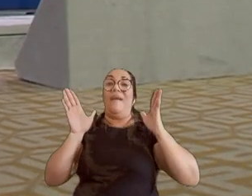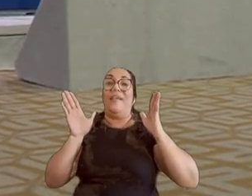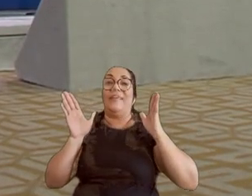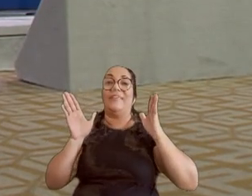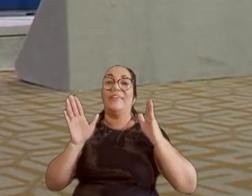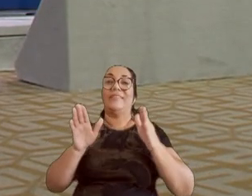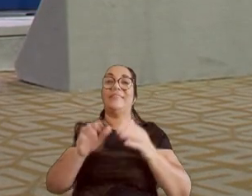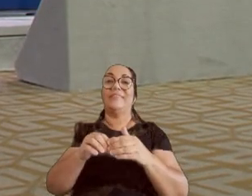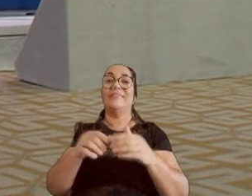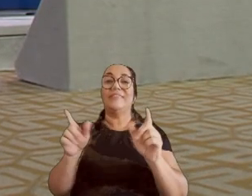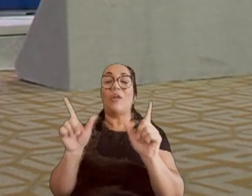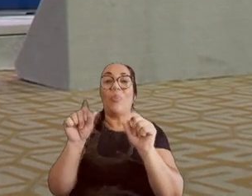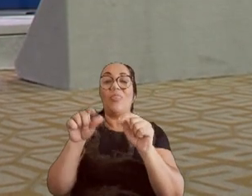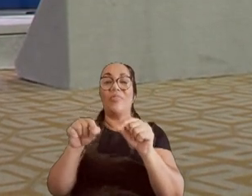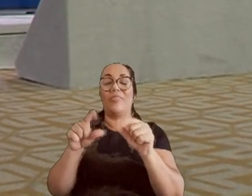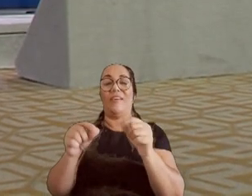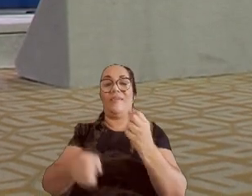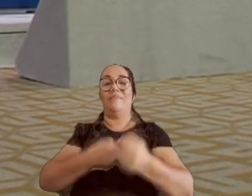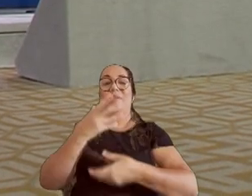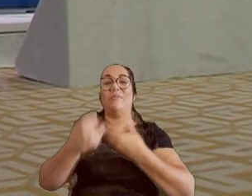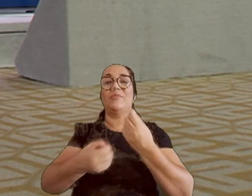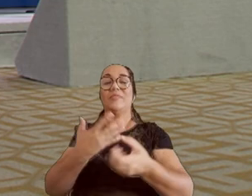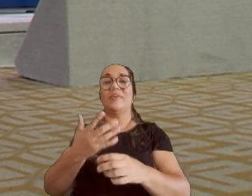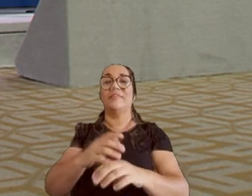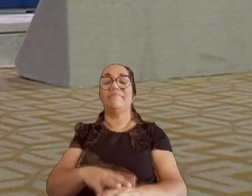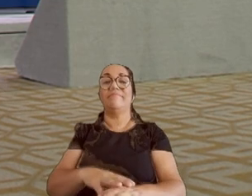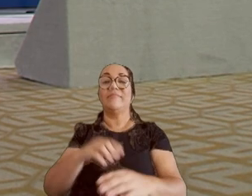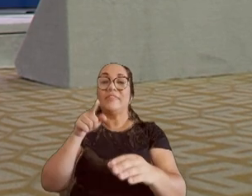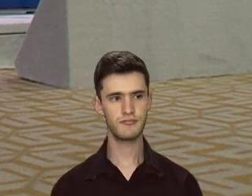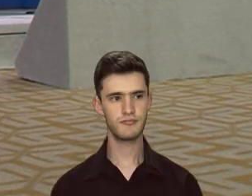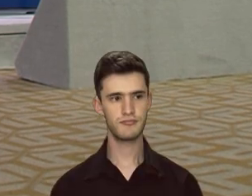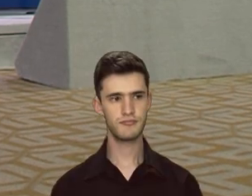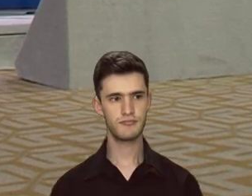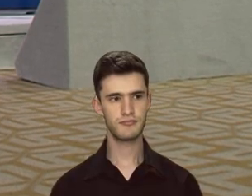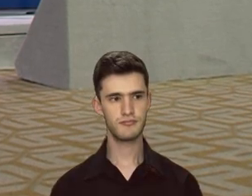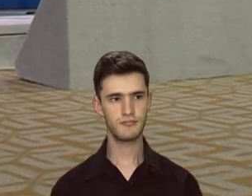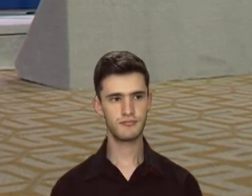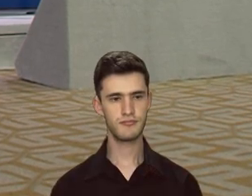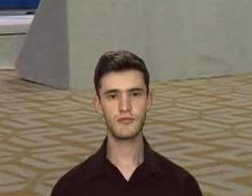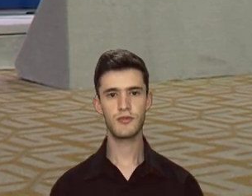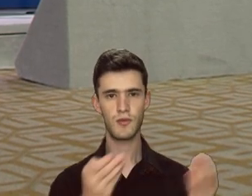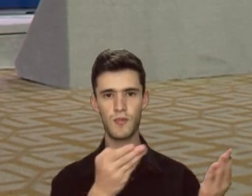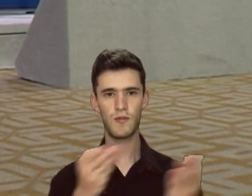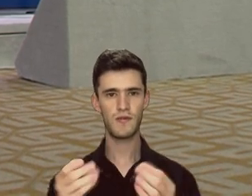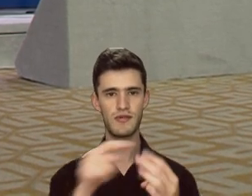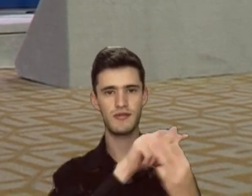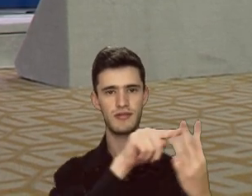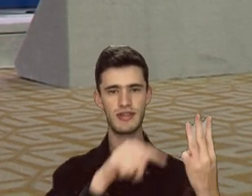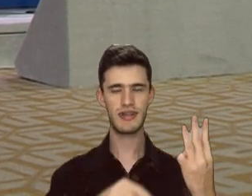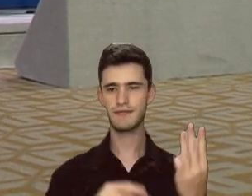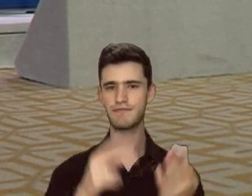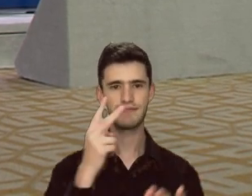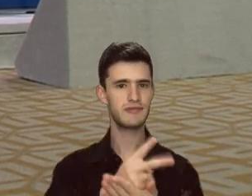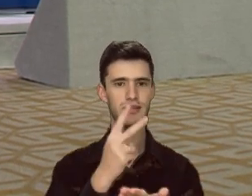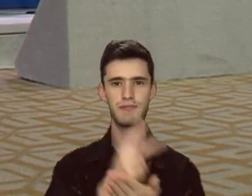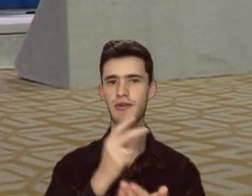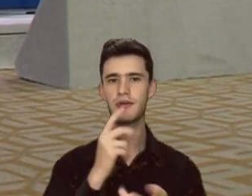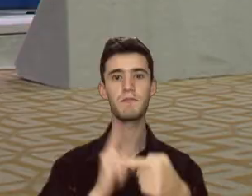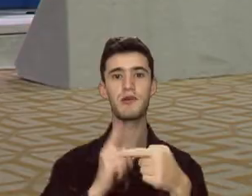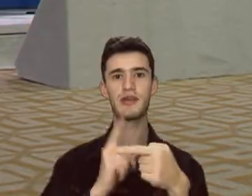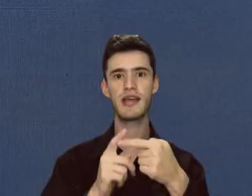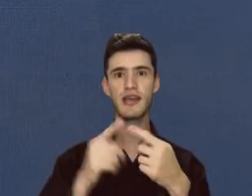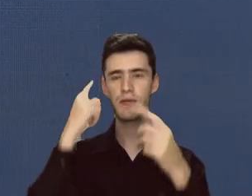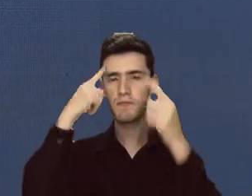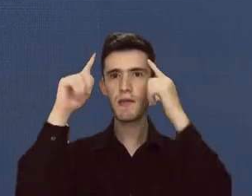Queria vocês puderem de novo convido sempre os três porque eu acho que essa essa troca de ideia ela funciona bem mas